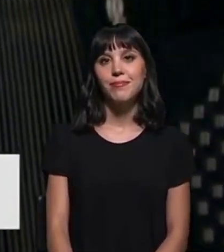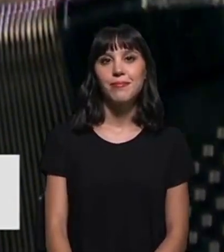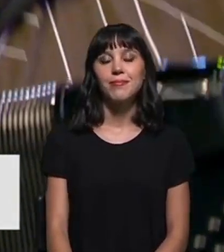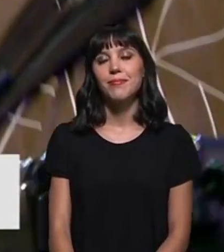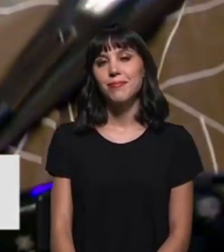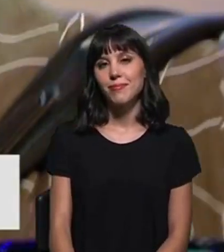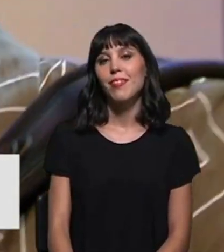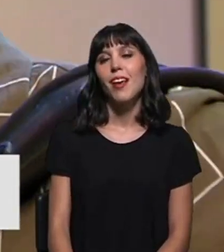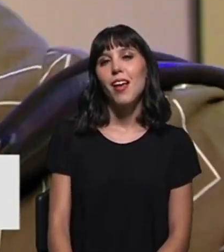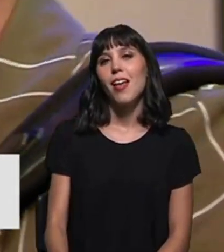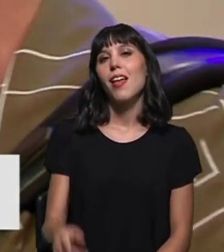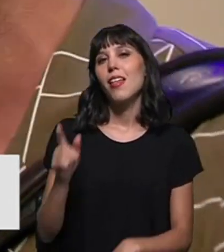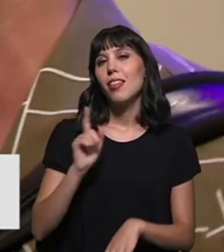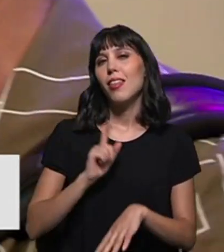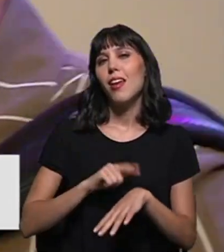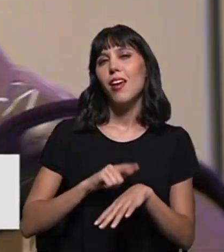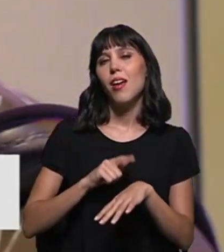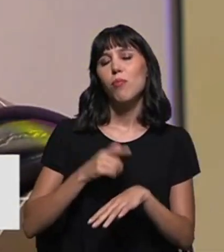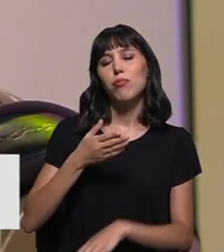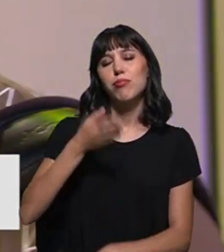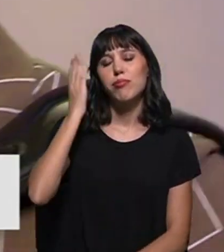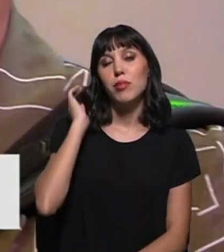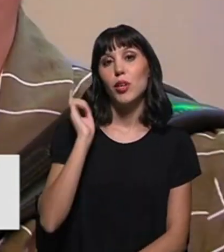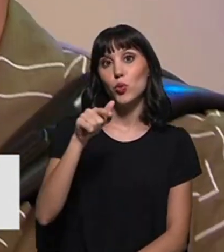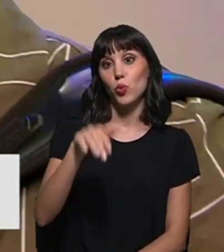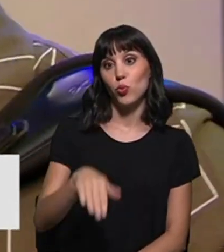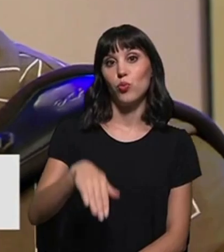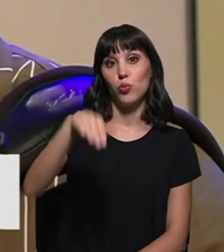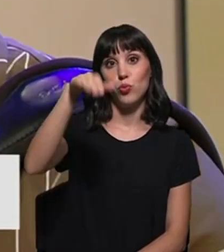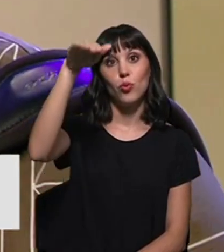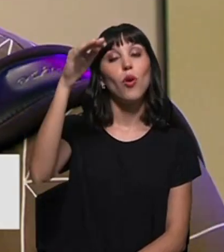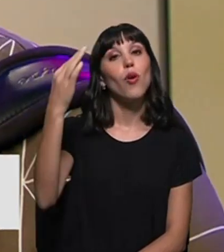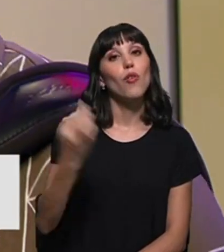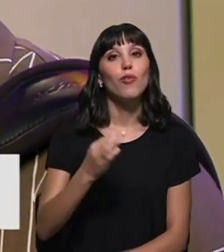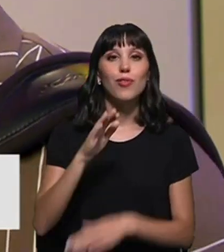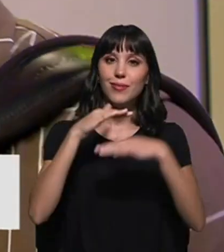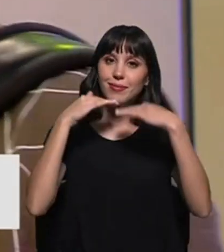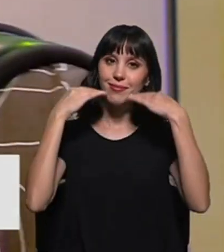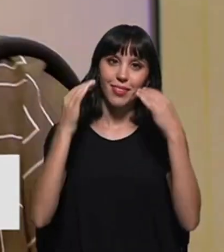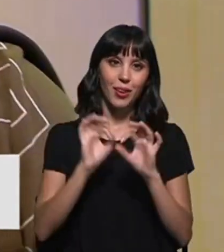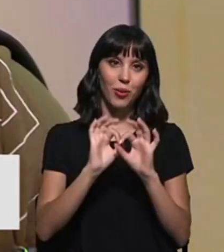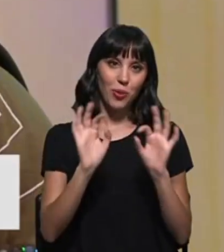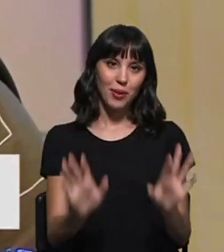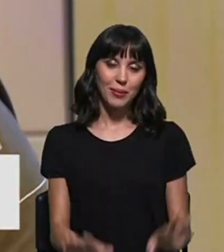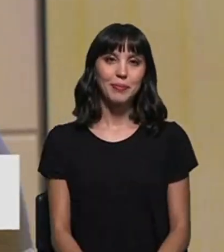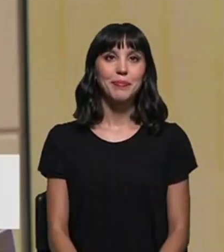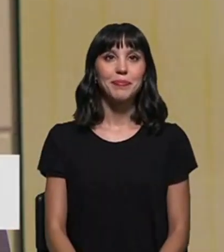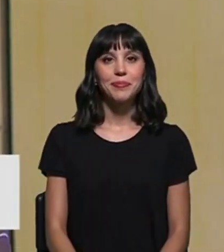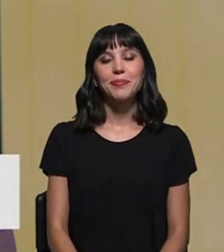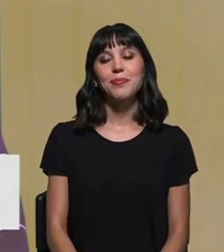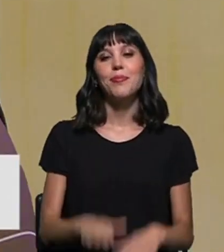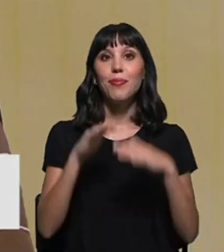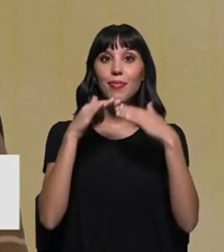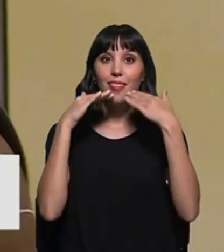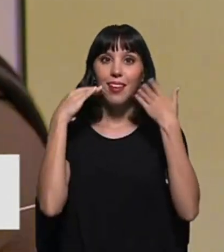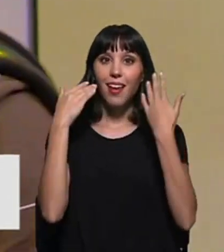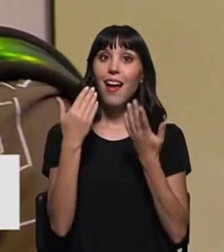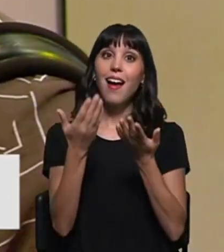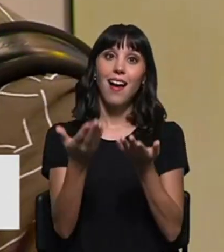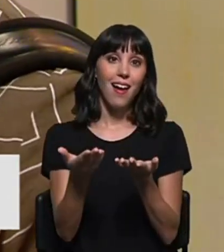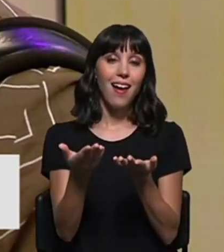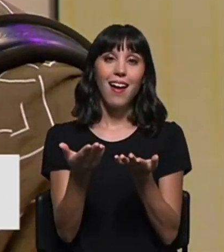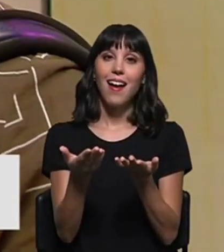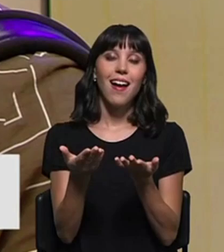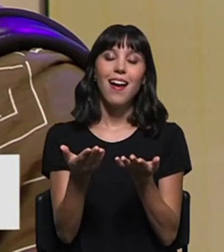O tempo passa e tu já crescida, e o mesmo sorriso que tens no teu rosto instante